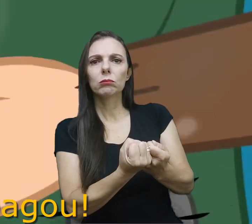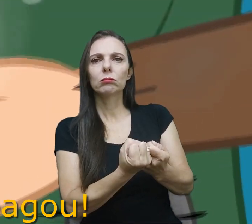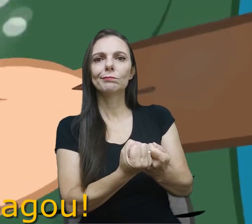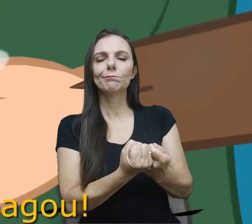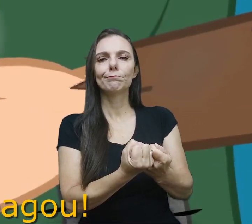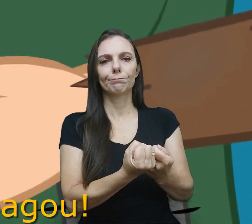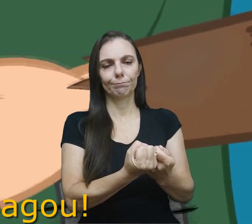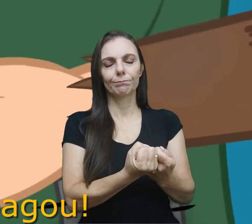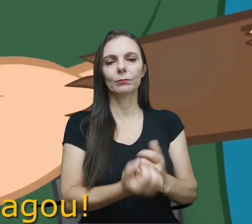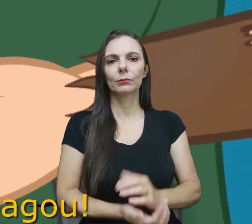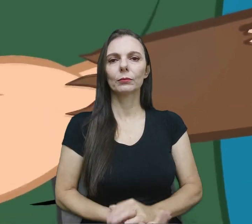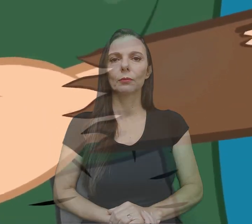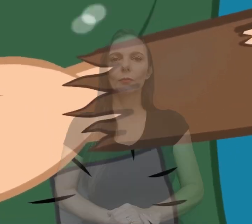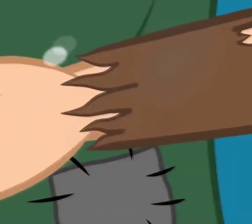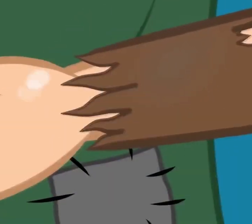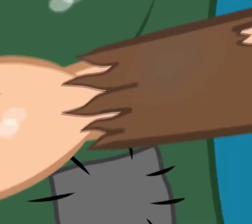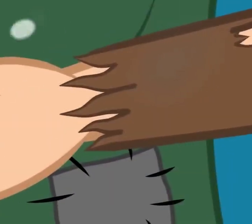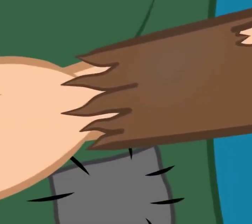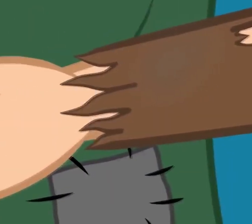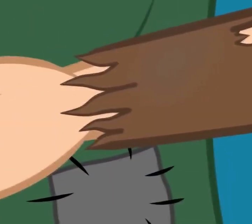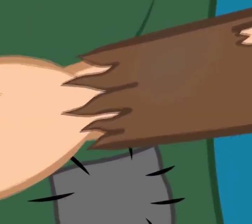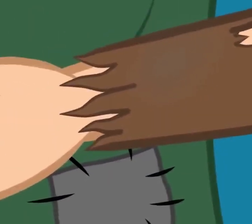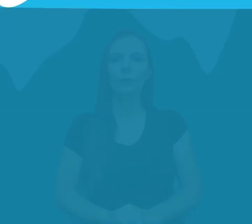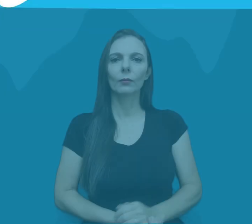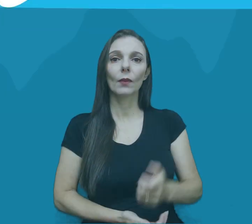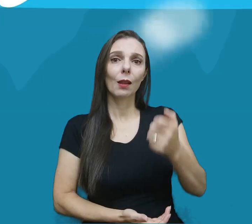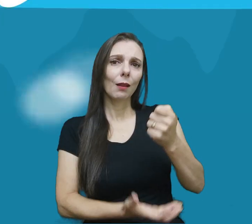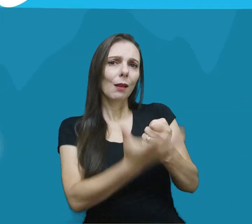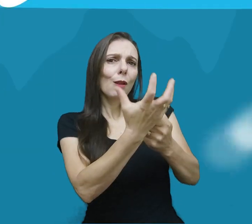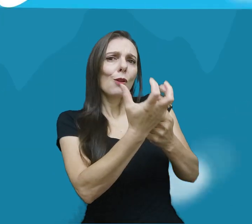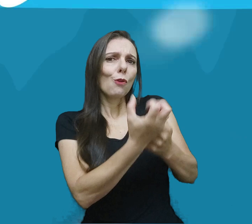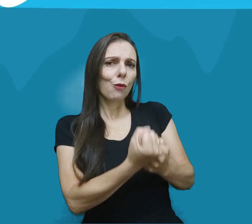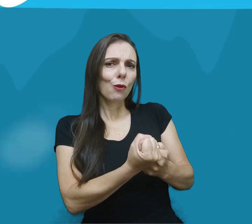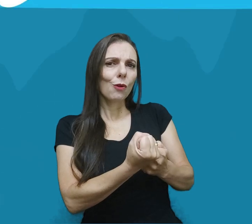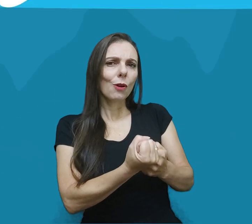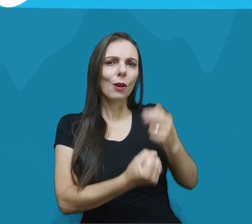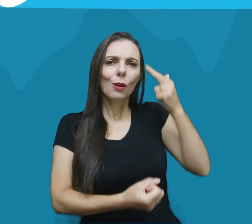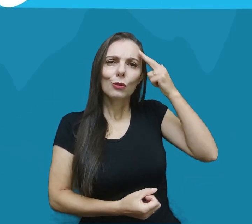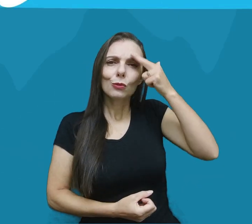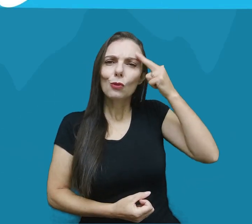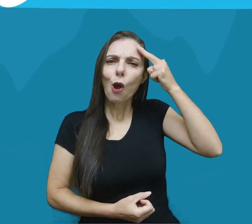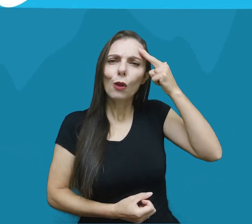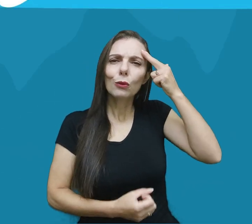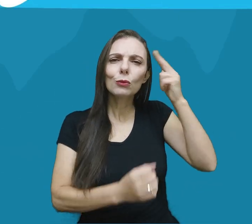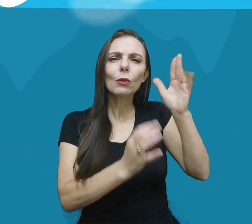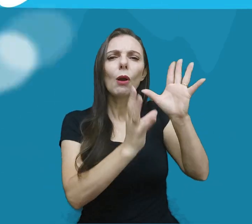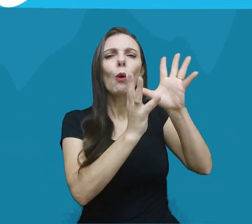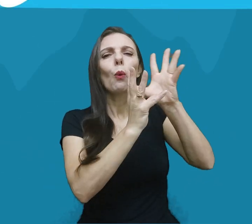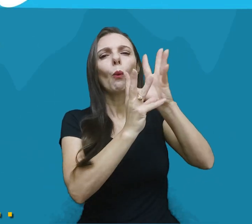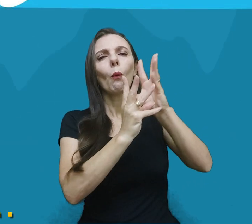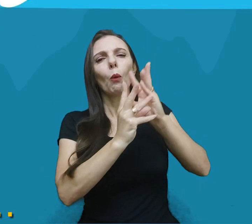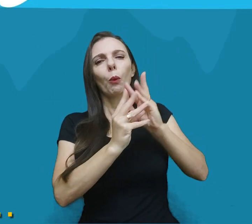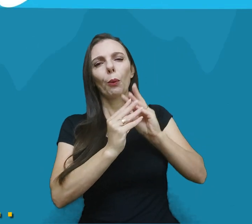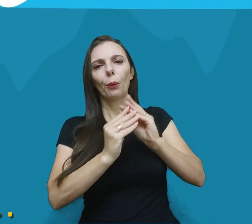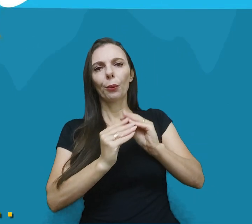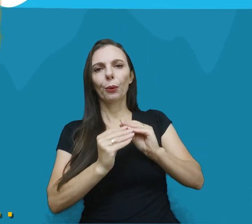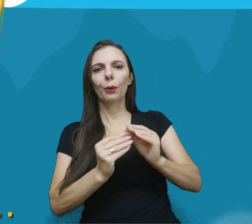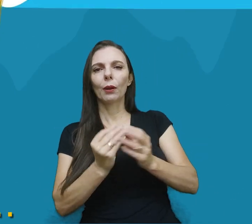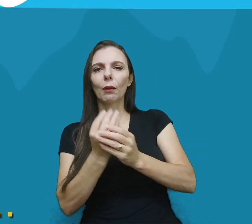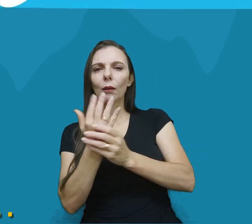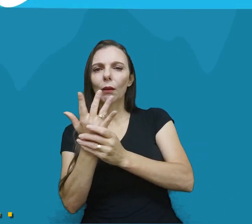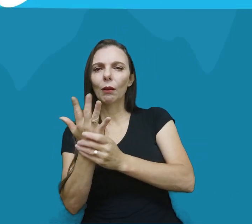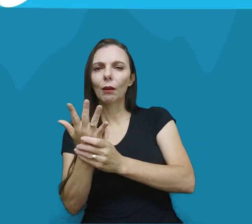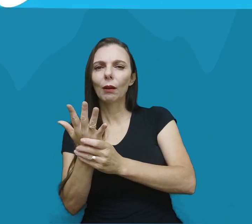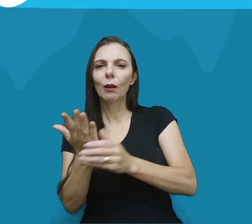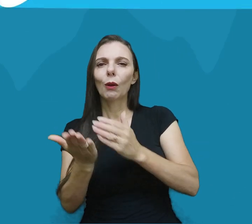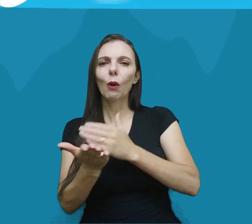repente o fósforo apagou. Com o fósforo apagado, aqueles doces sonhos também